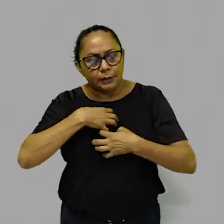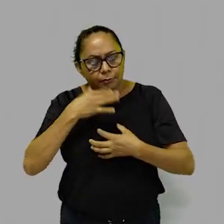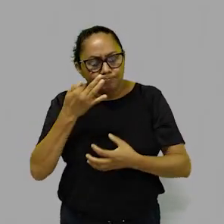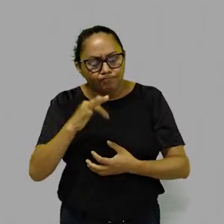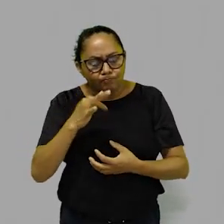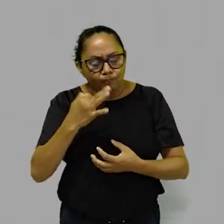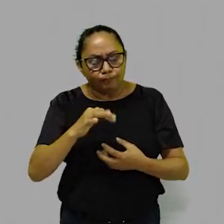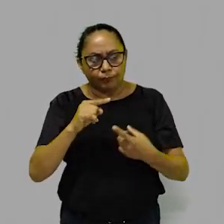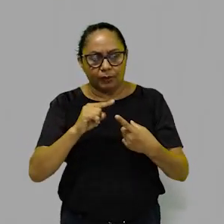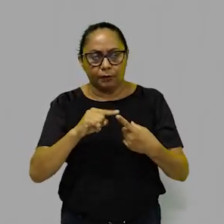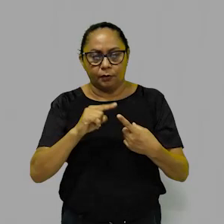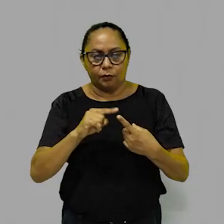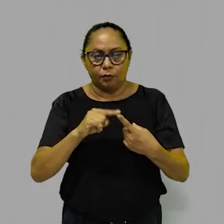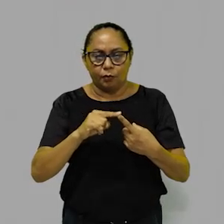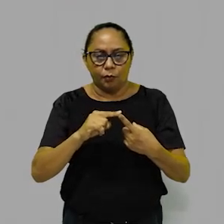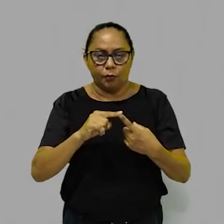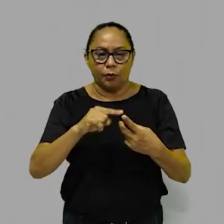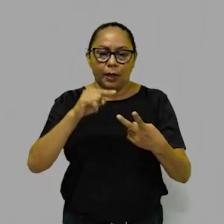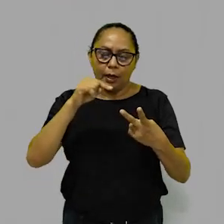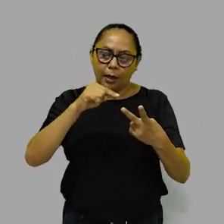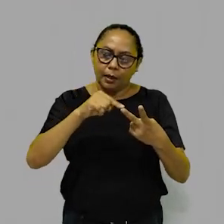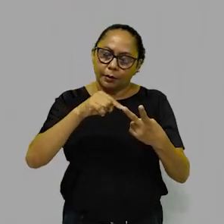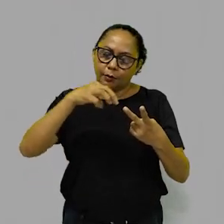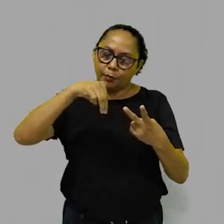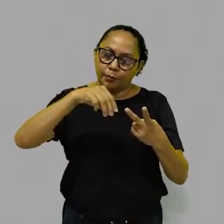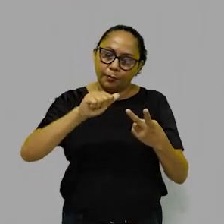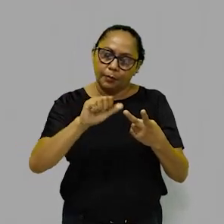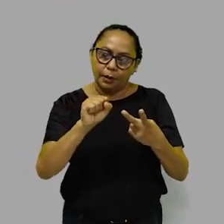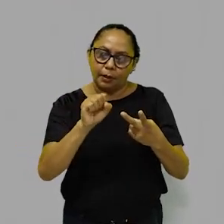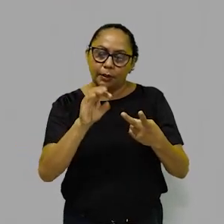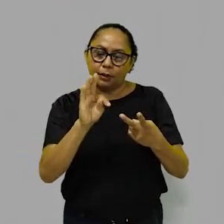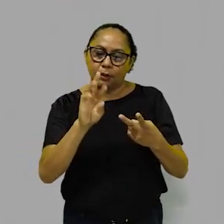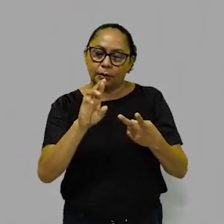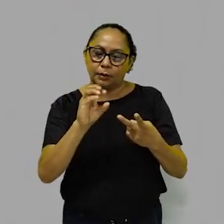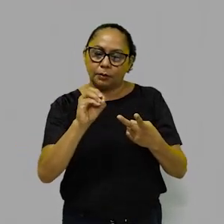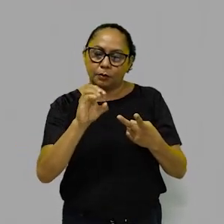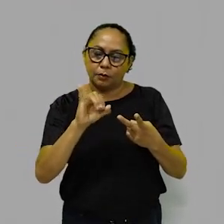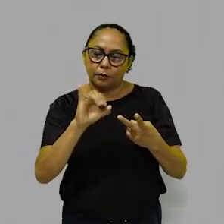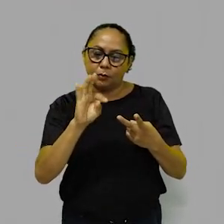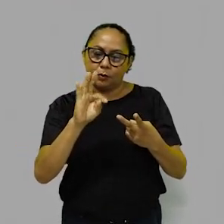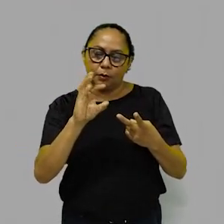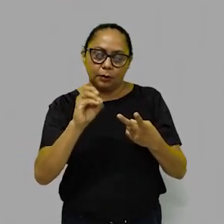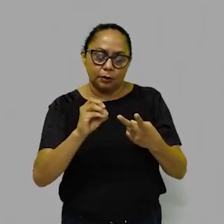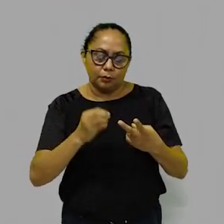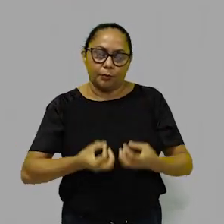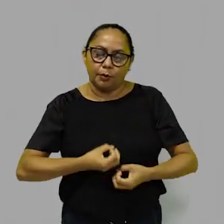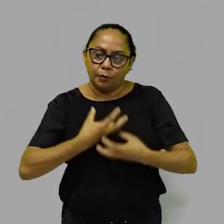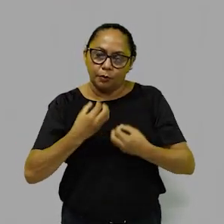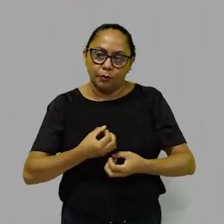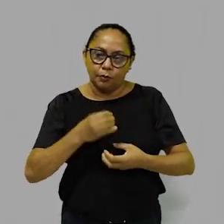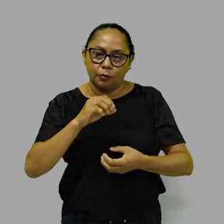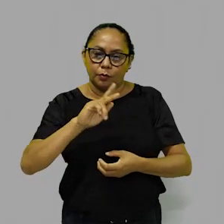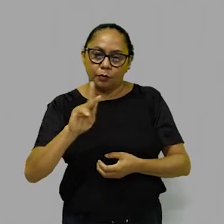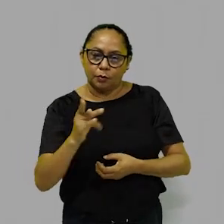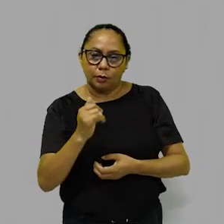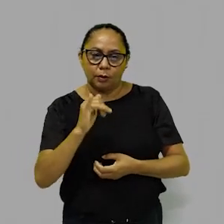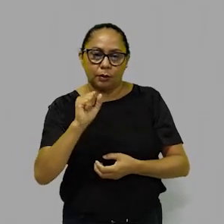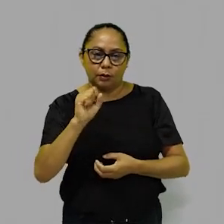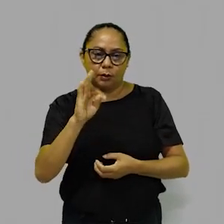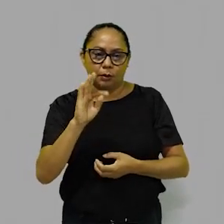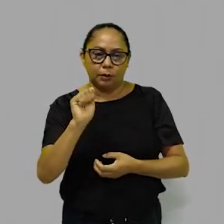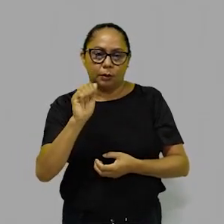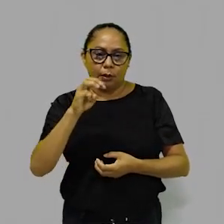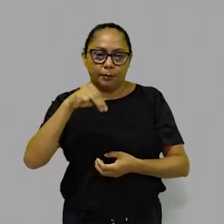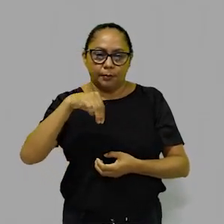faz com que os mastócitos produzam a histamina faz um processo em que